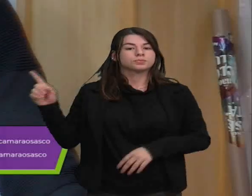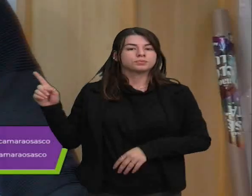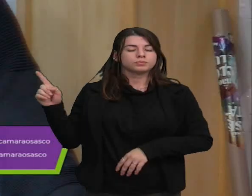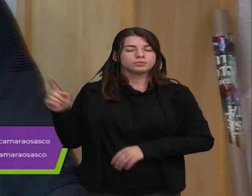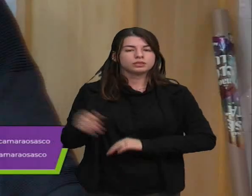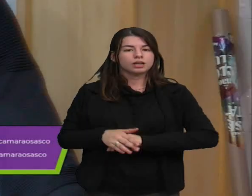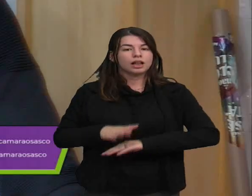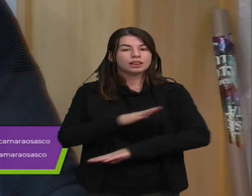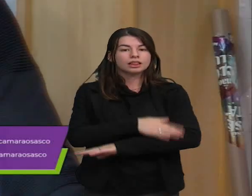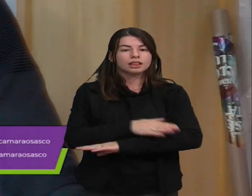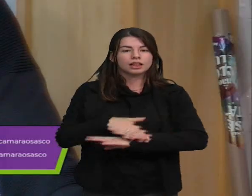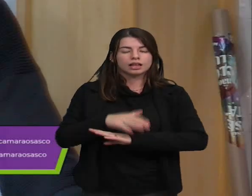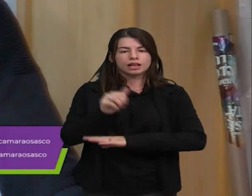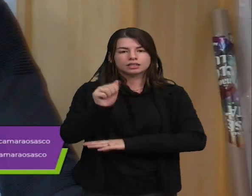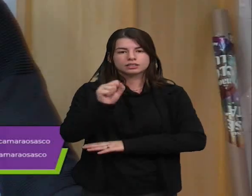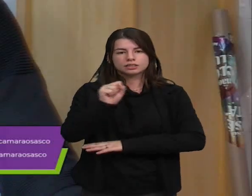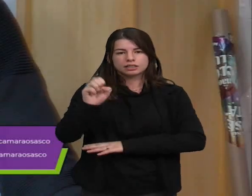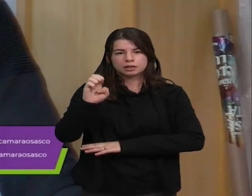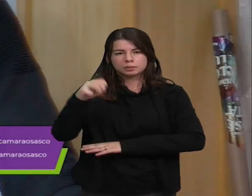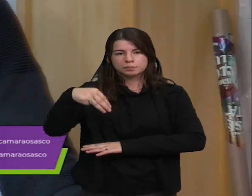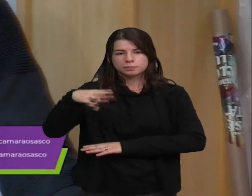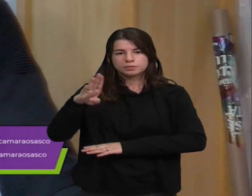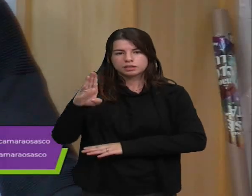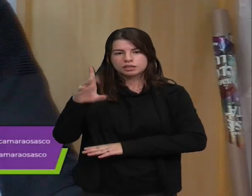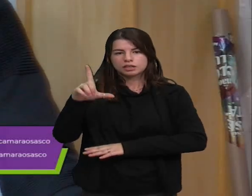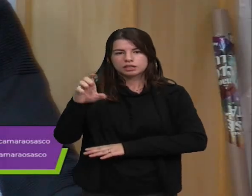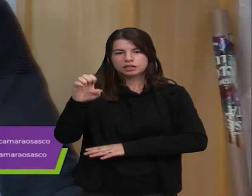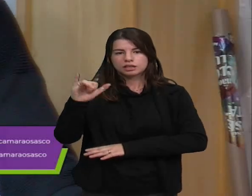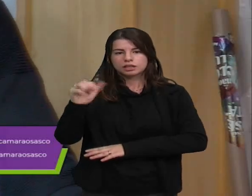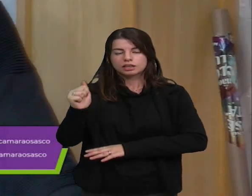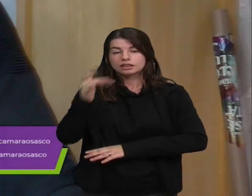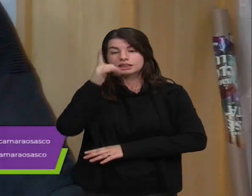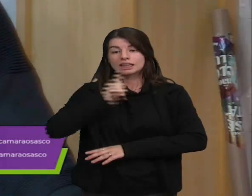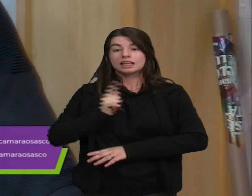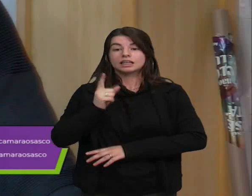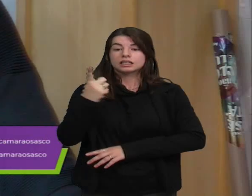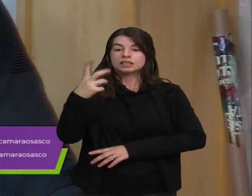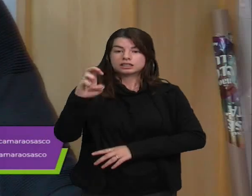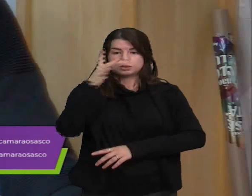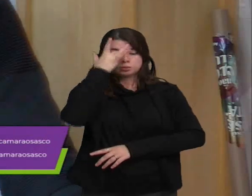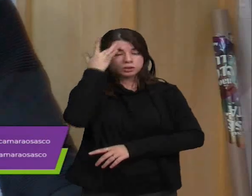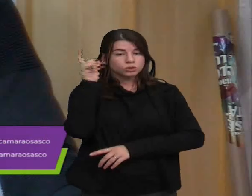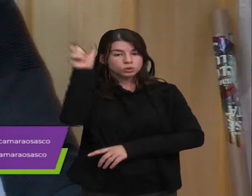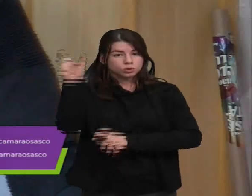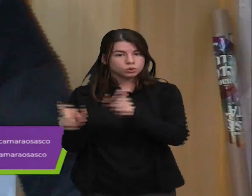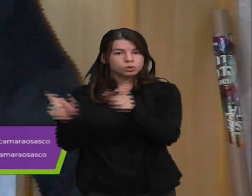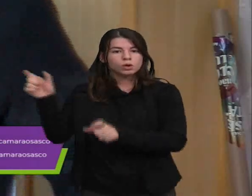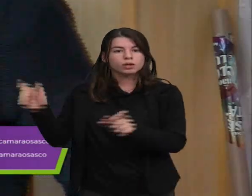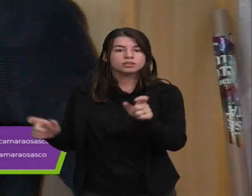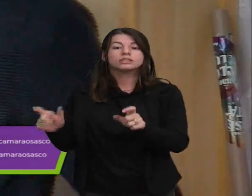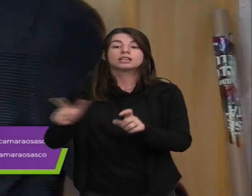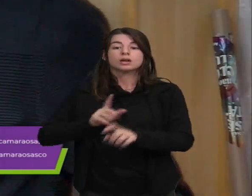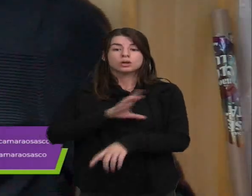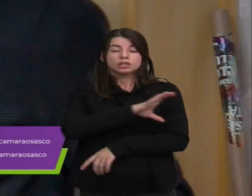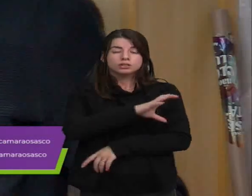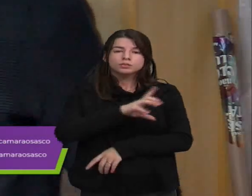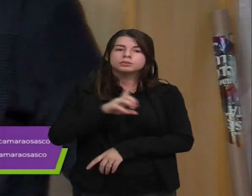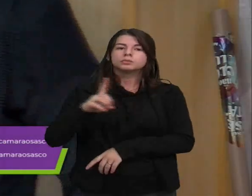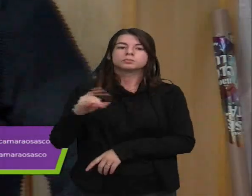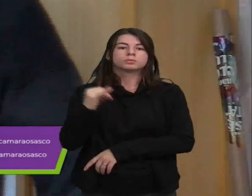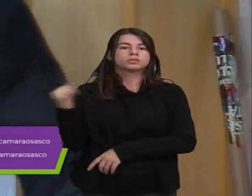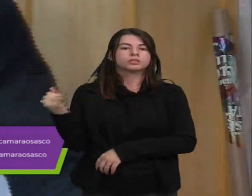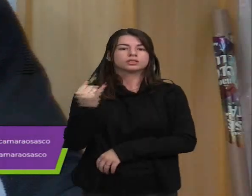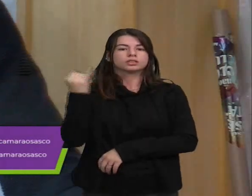que tem 15 membros é uma coordenadoria muito grande já de pessoas que são